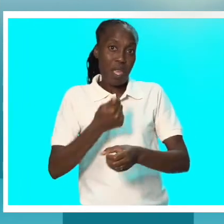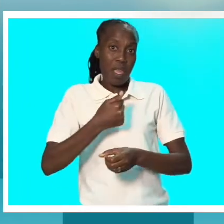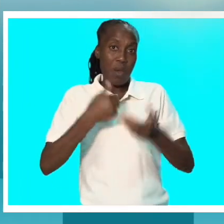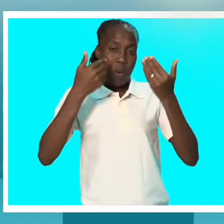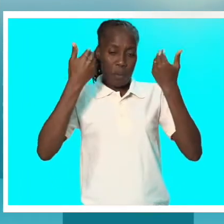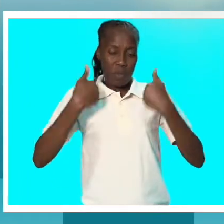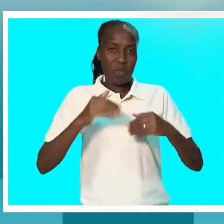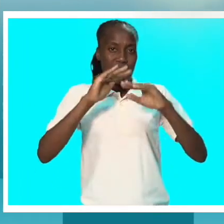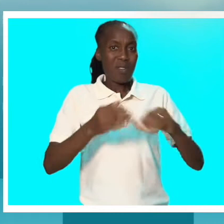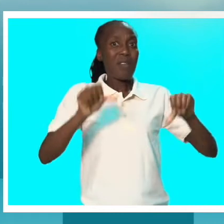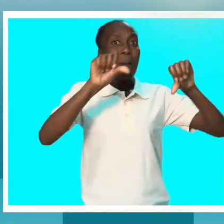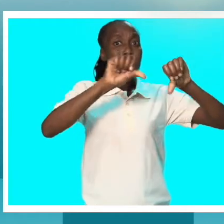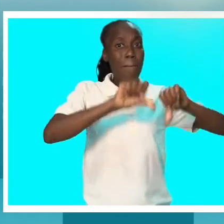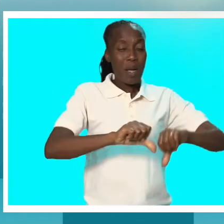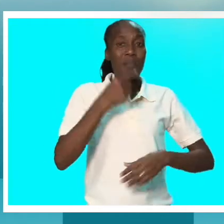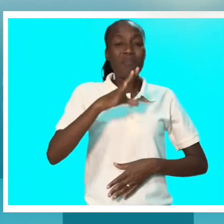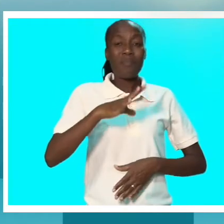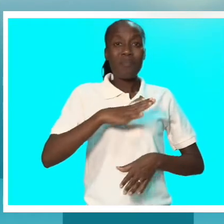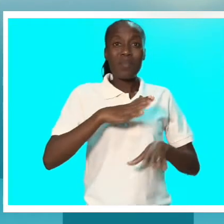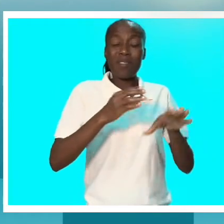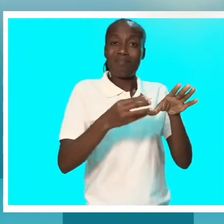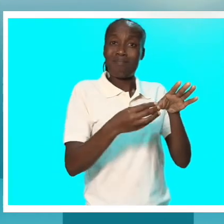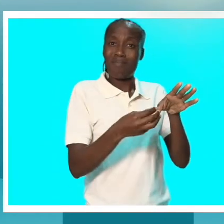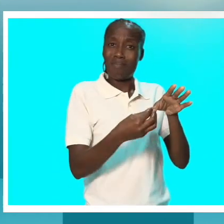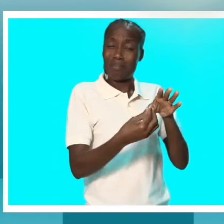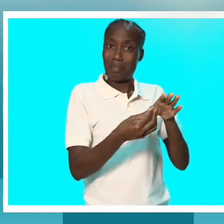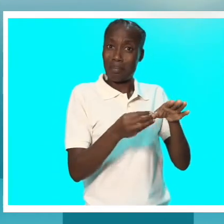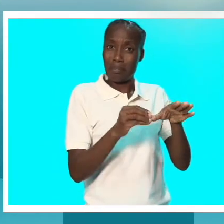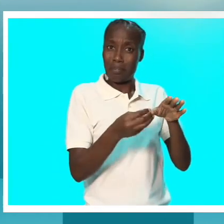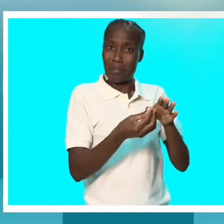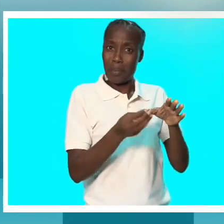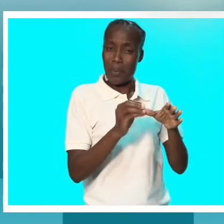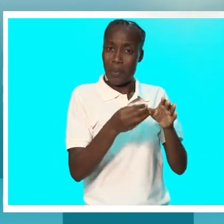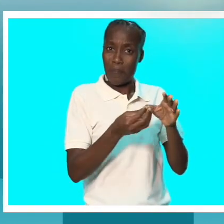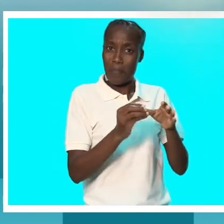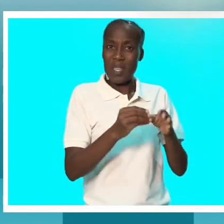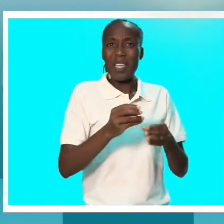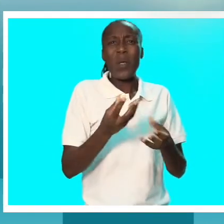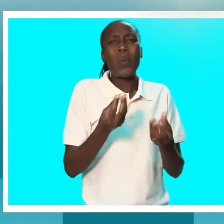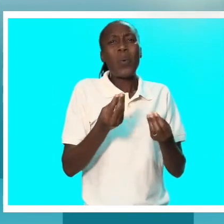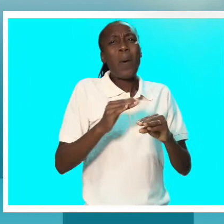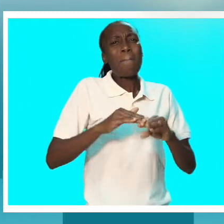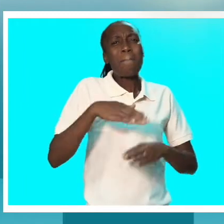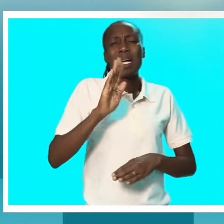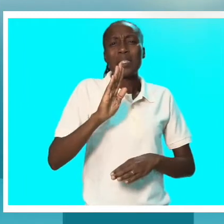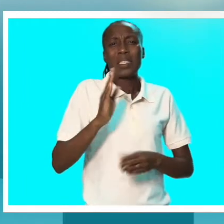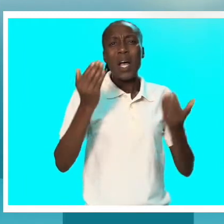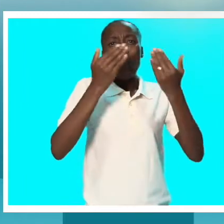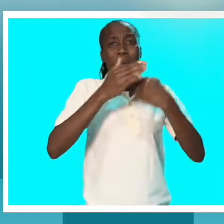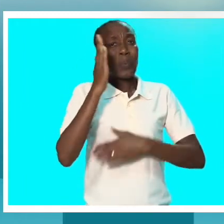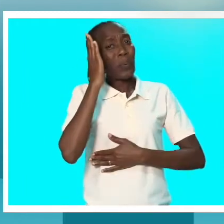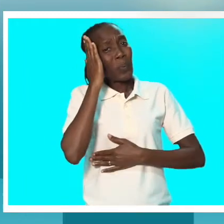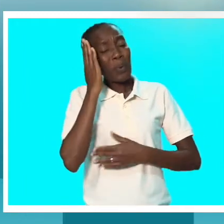E eu estava mal, porque o dedo estava doendo muito, não